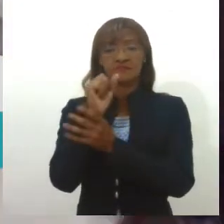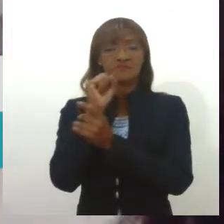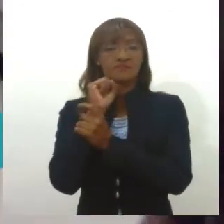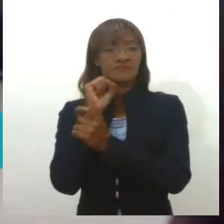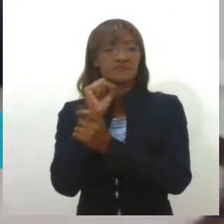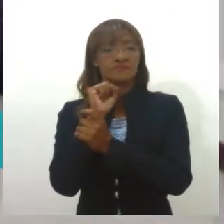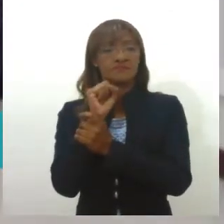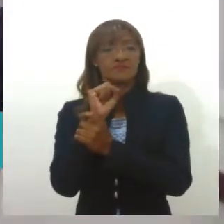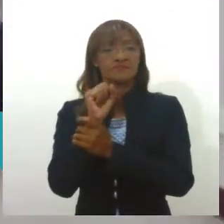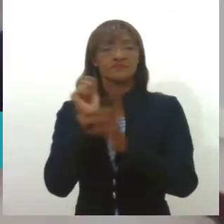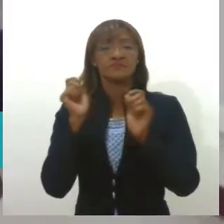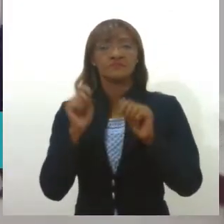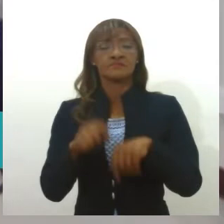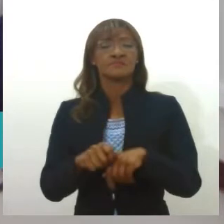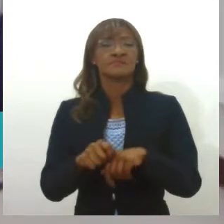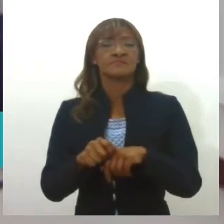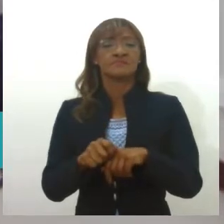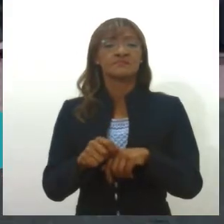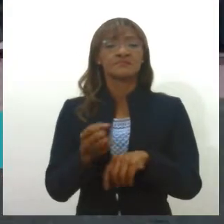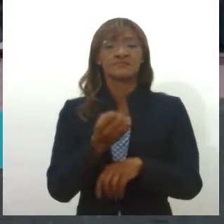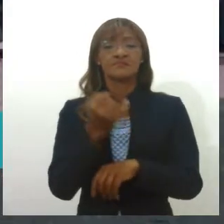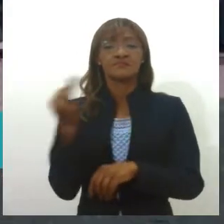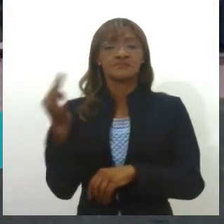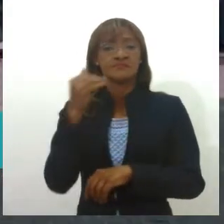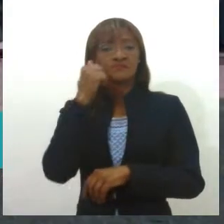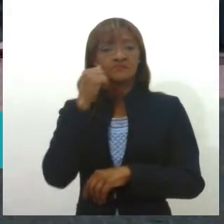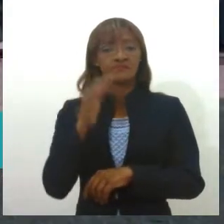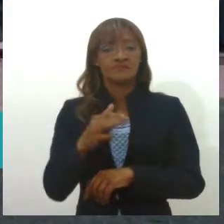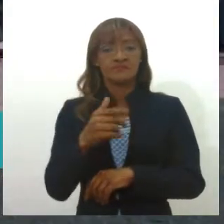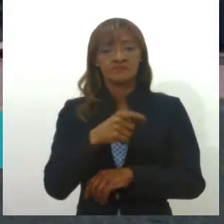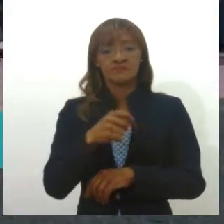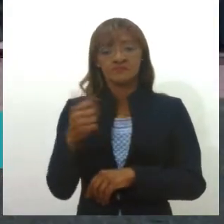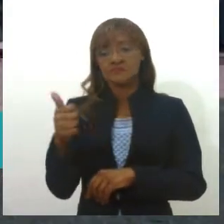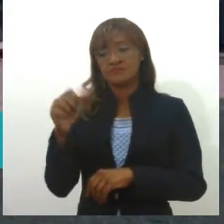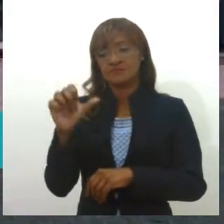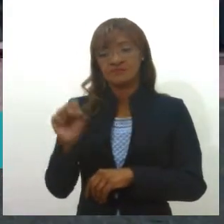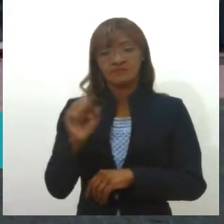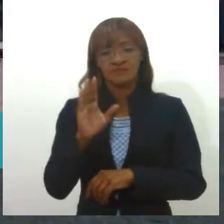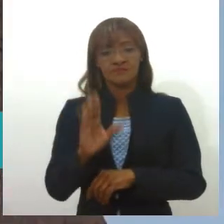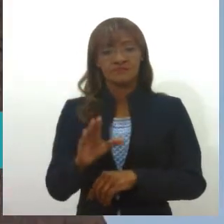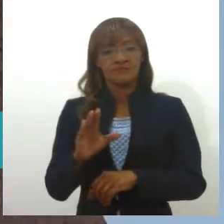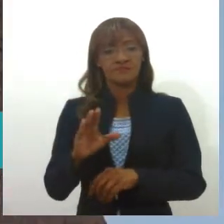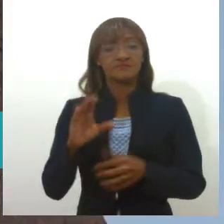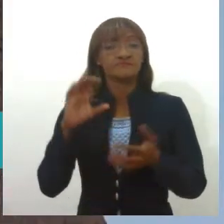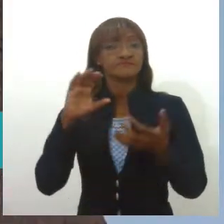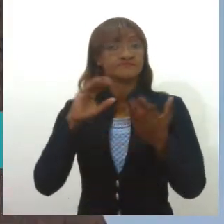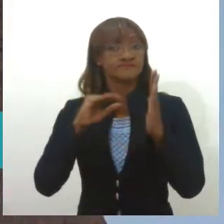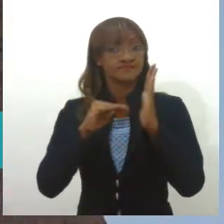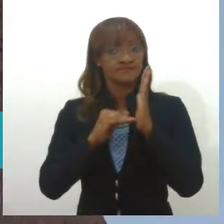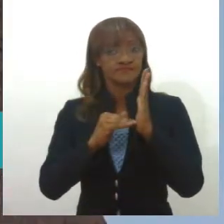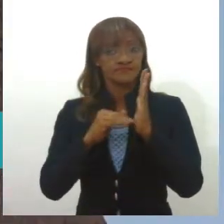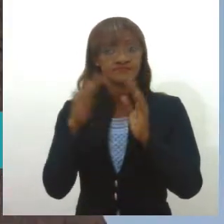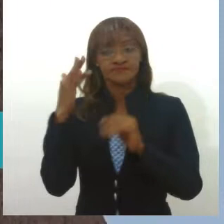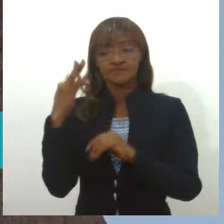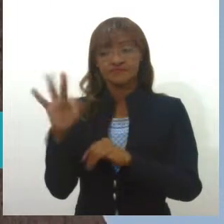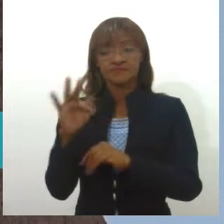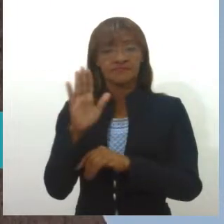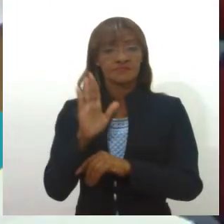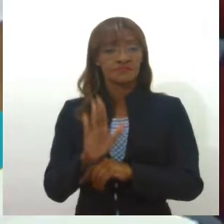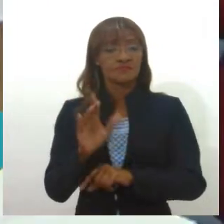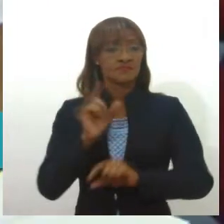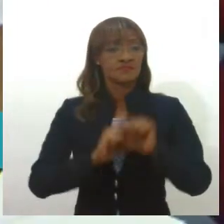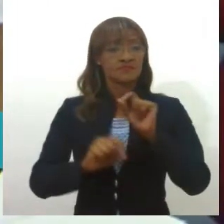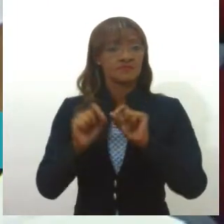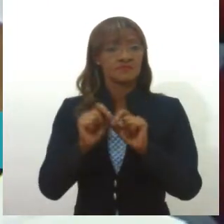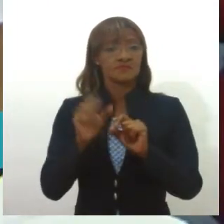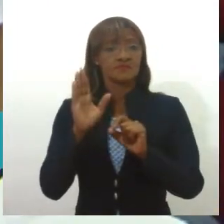cota mínima de candidaturas femininas. Em 2018, o Supremo Tribunal Federal estabeleceu a exigência de que os partidos